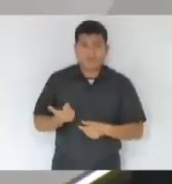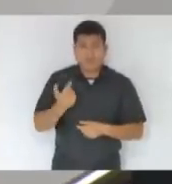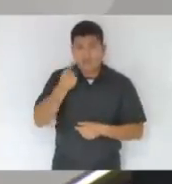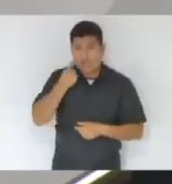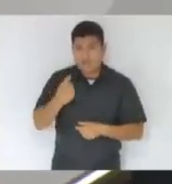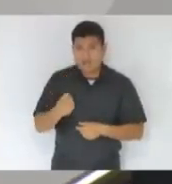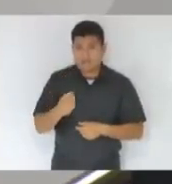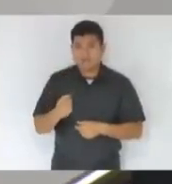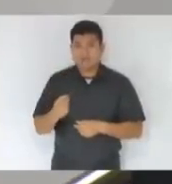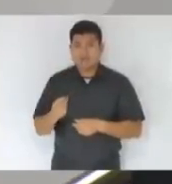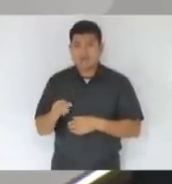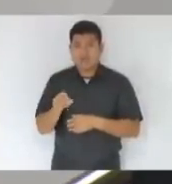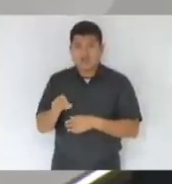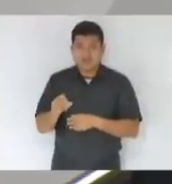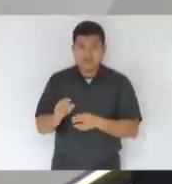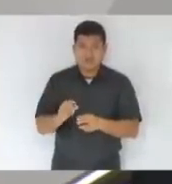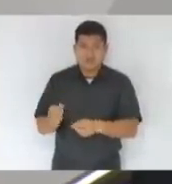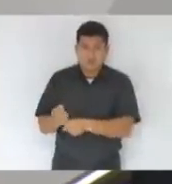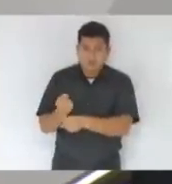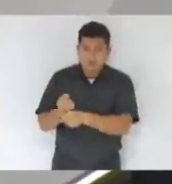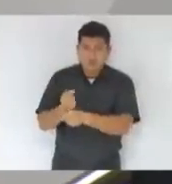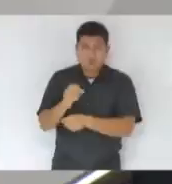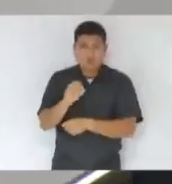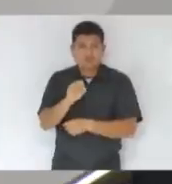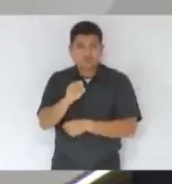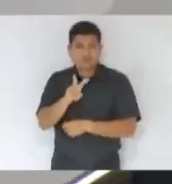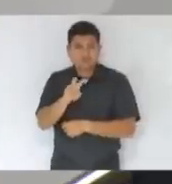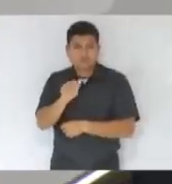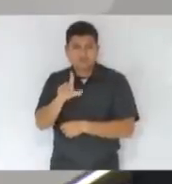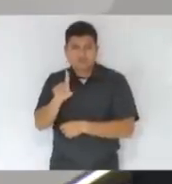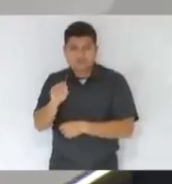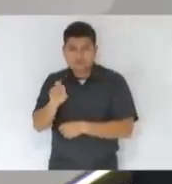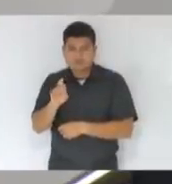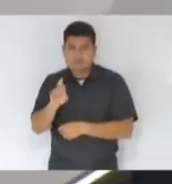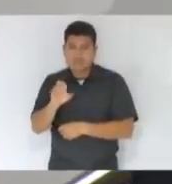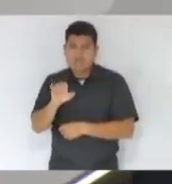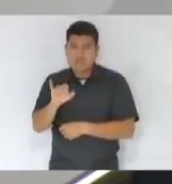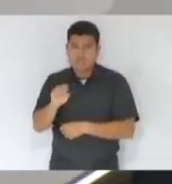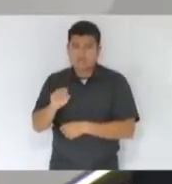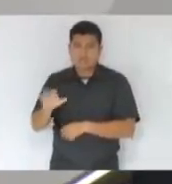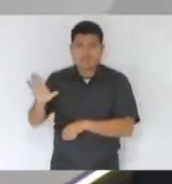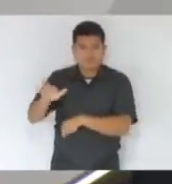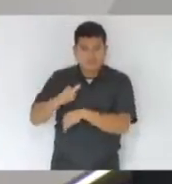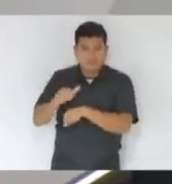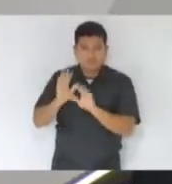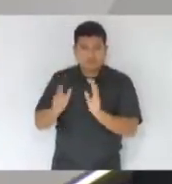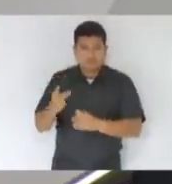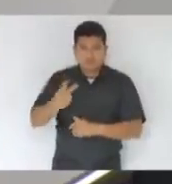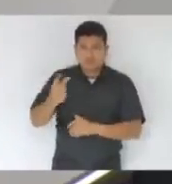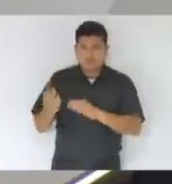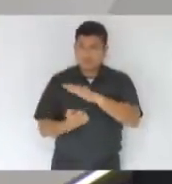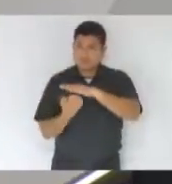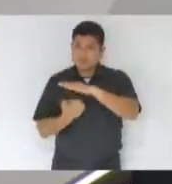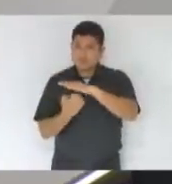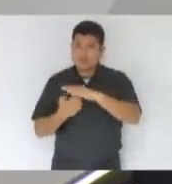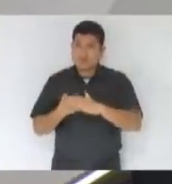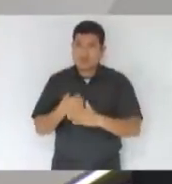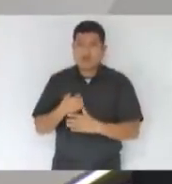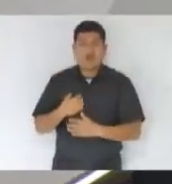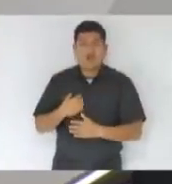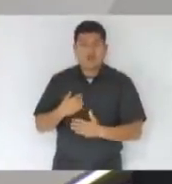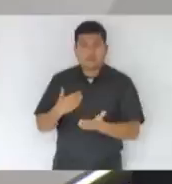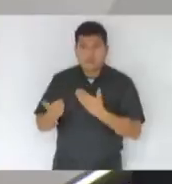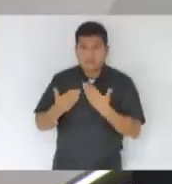está saindo do papel. Foi feito chamamento da segunda empresa, foi falado com a comunidade, o senhor secretário atendeu